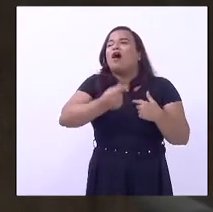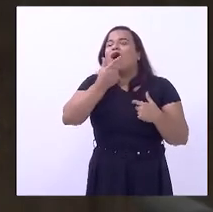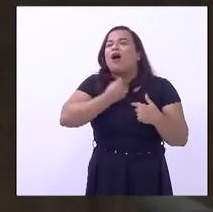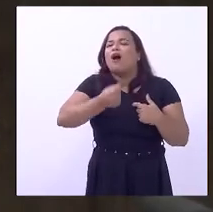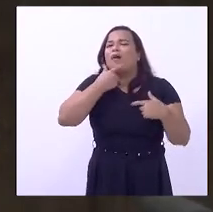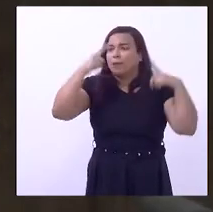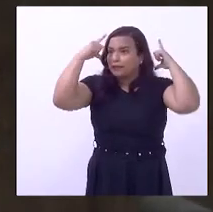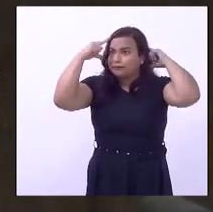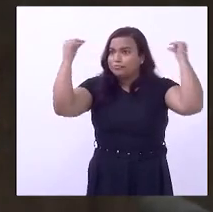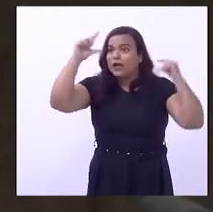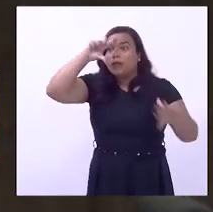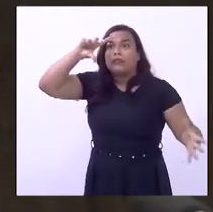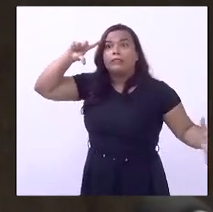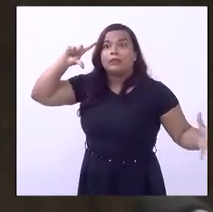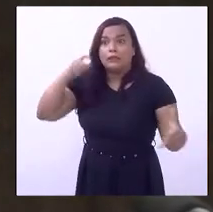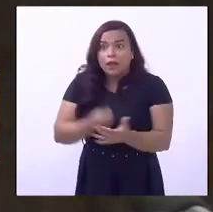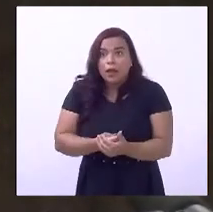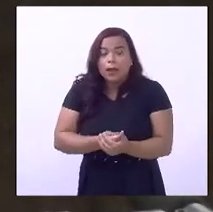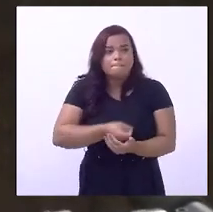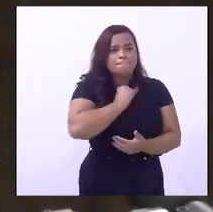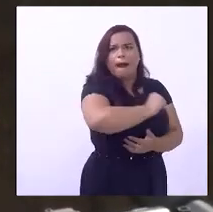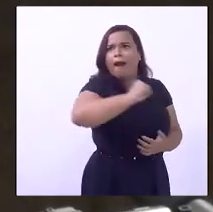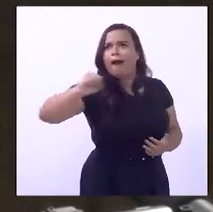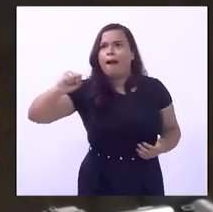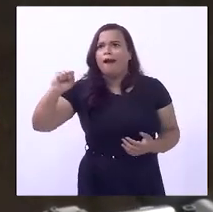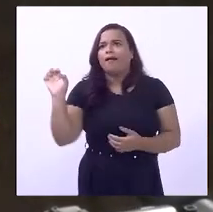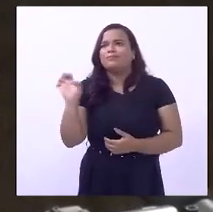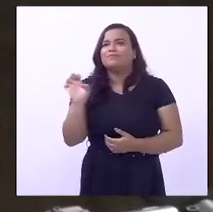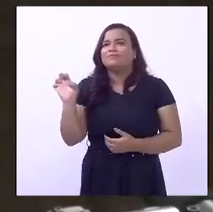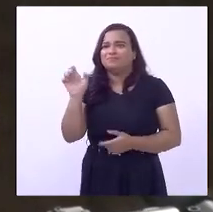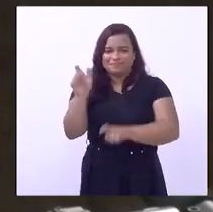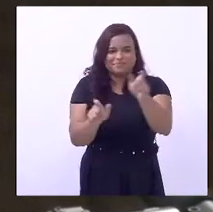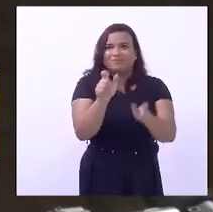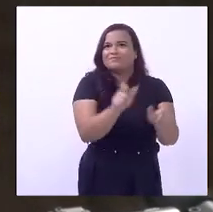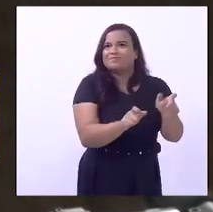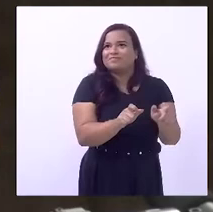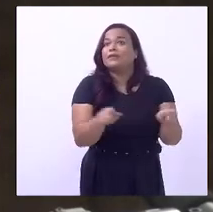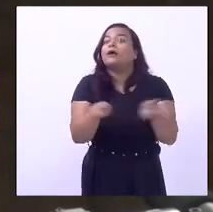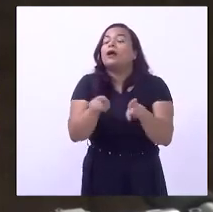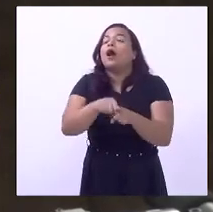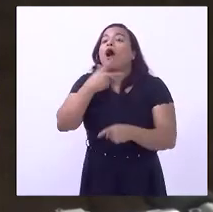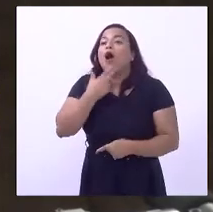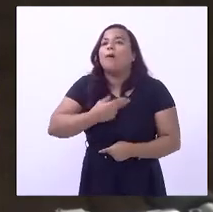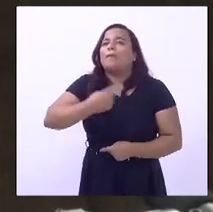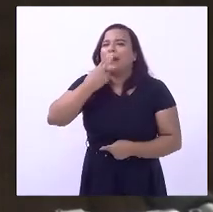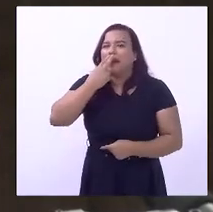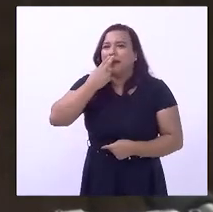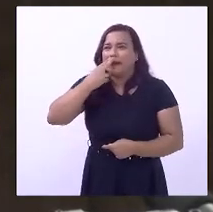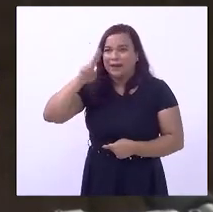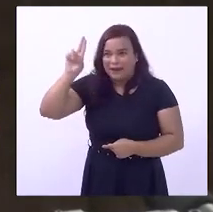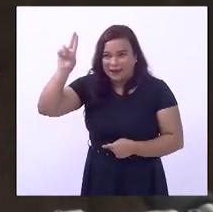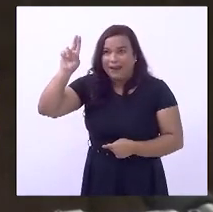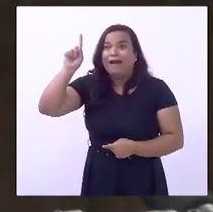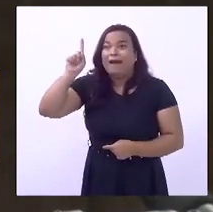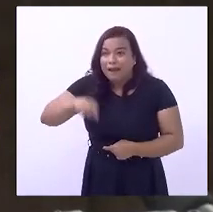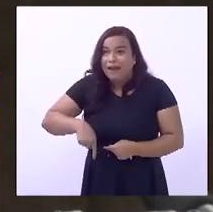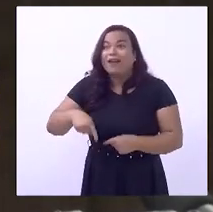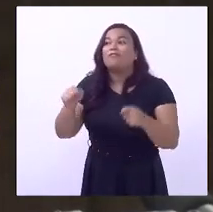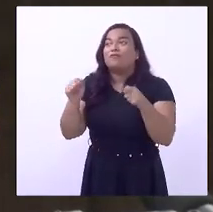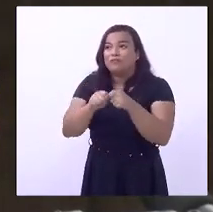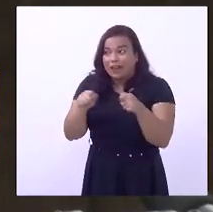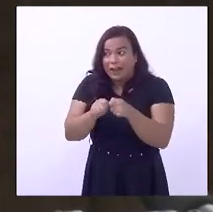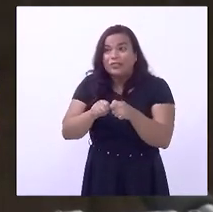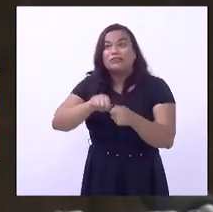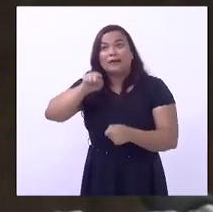homossexuais. Genocídio é o que Adolf Hitler fez na Alemanha nazista.